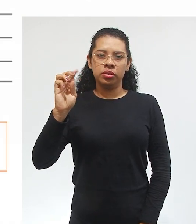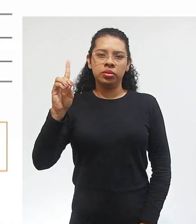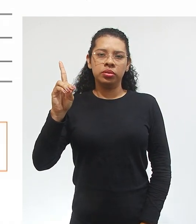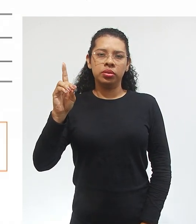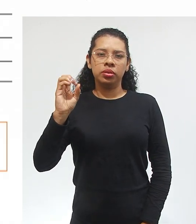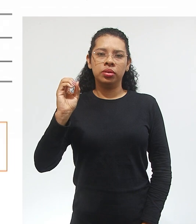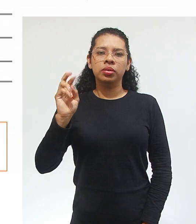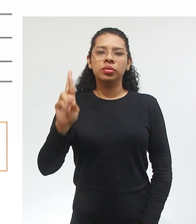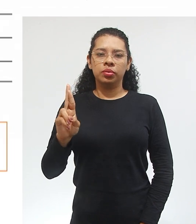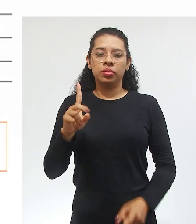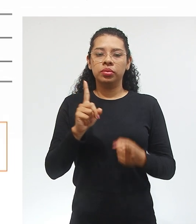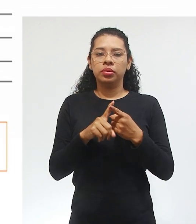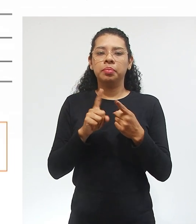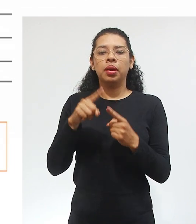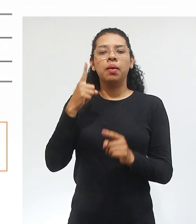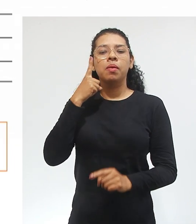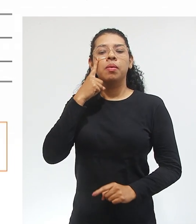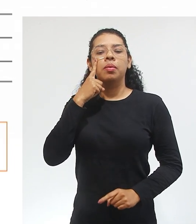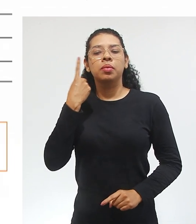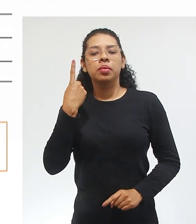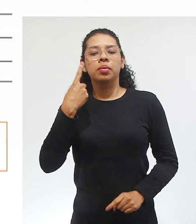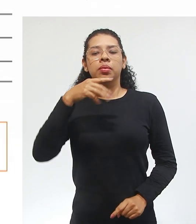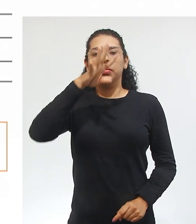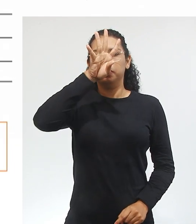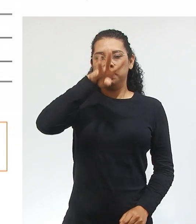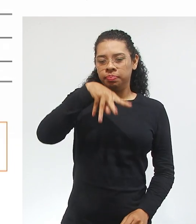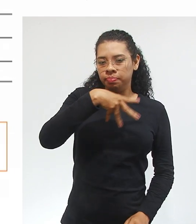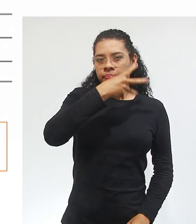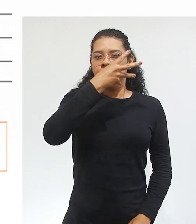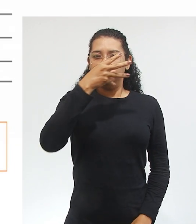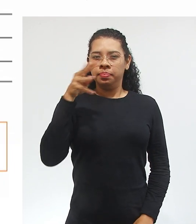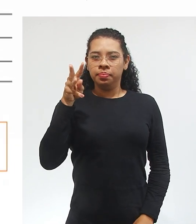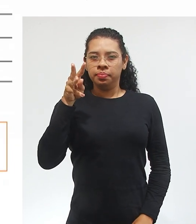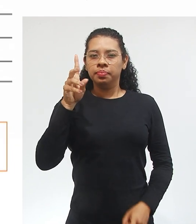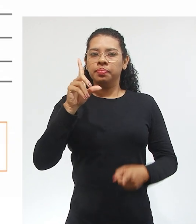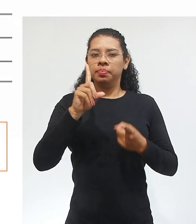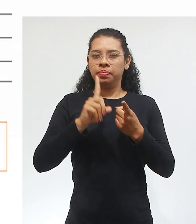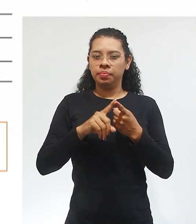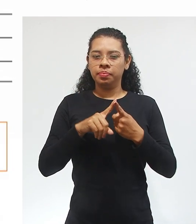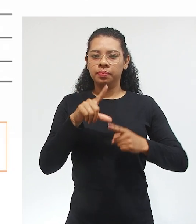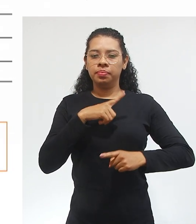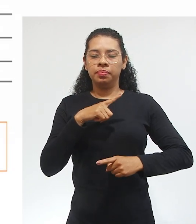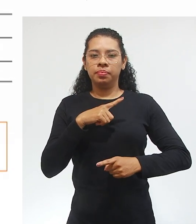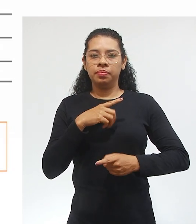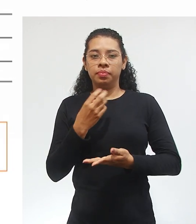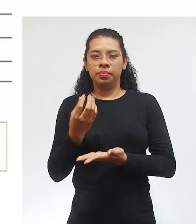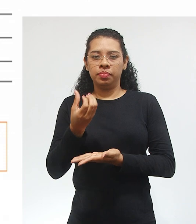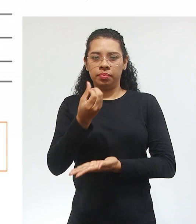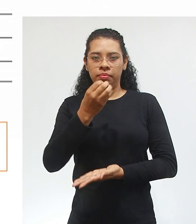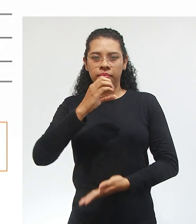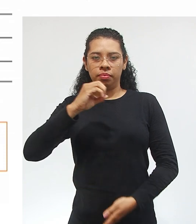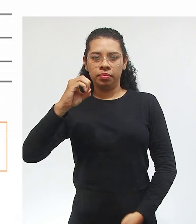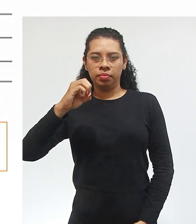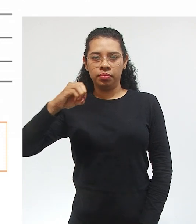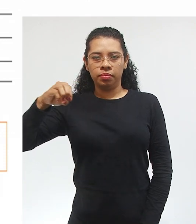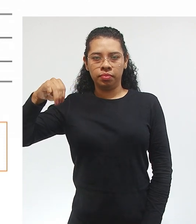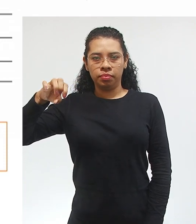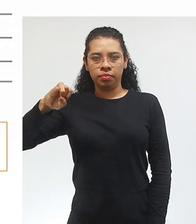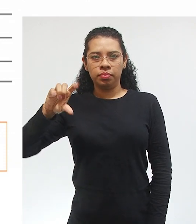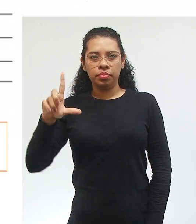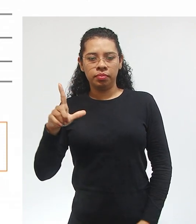no quarto, novamente, o caixa, entrou mais um valorzinho no caixa aqui. Só que eu tive que abrir